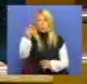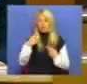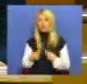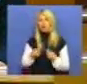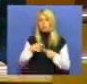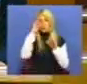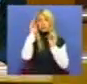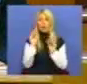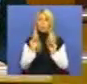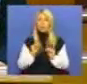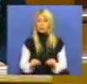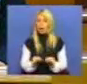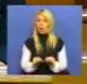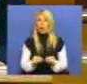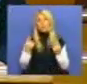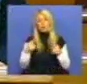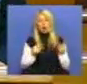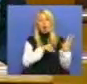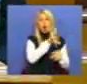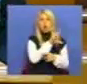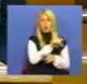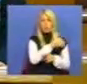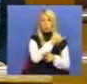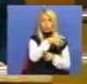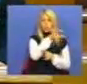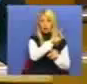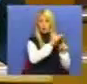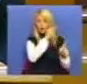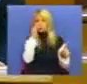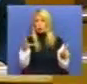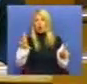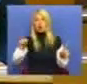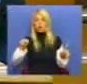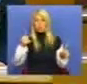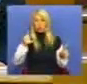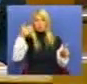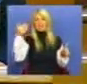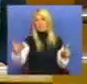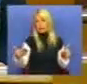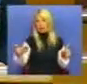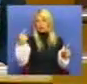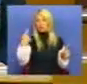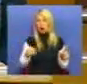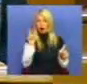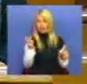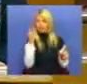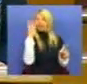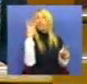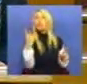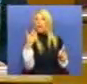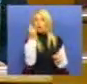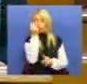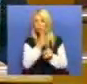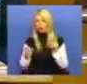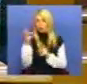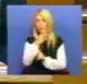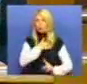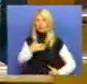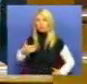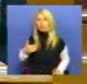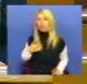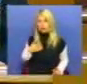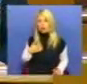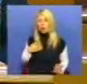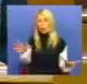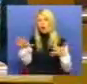despesas de educação. Só entre novembro de 2004 e novembro de 2007, em apenas 3 anos, os preços da saúde relativos